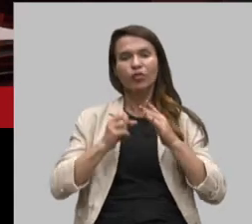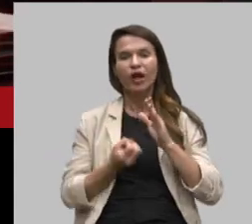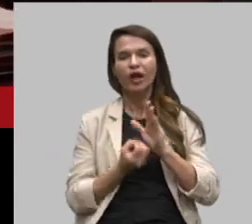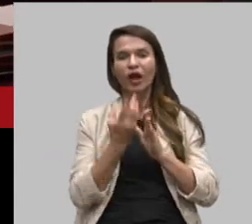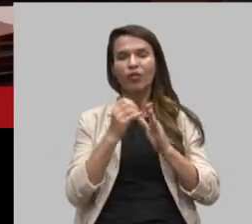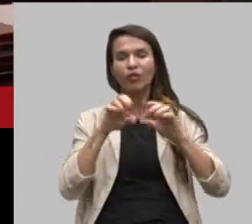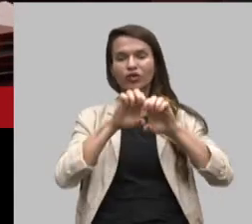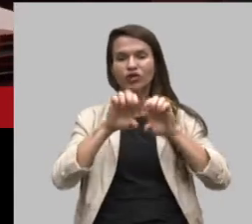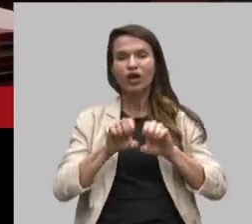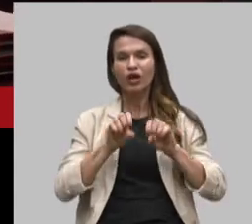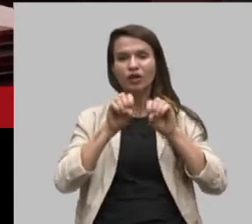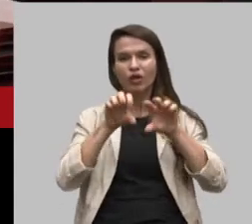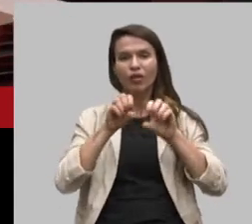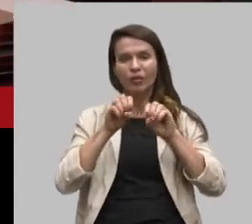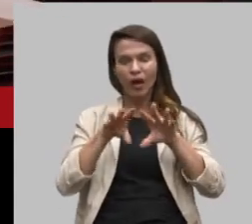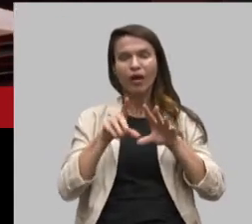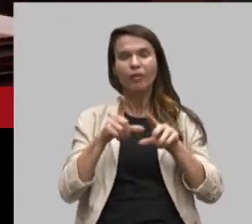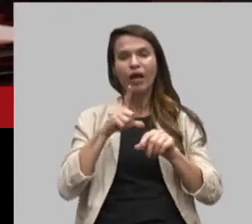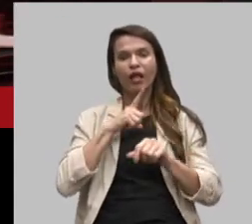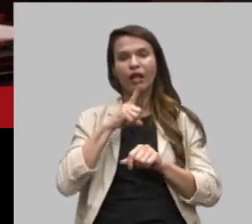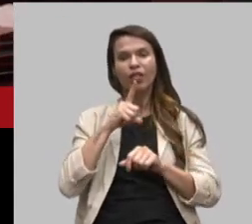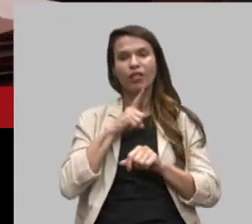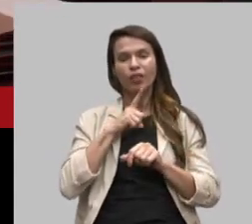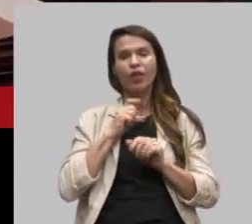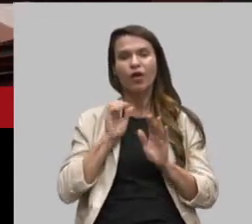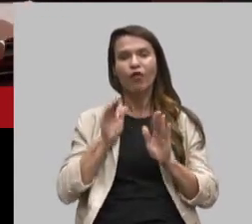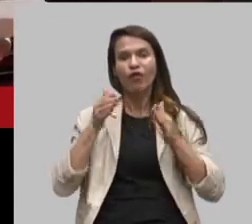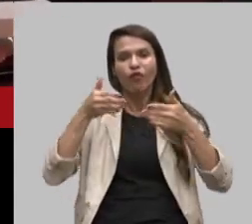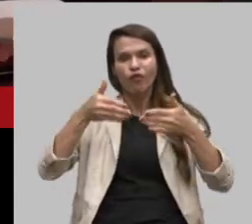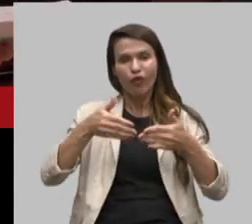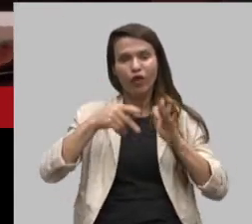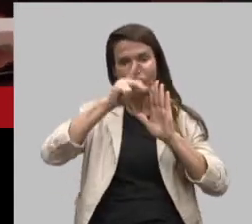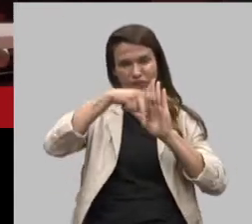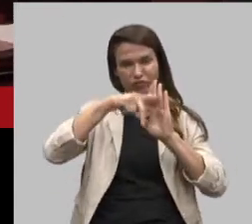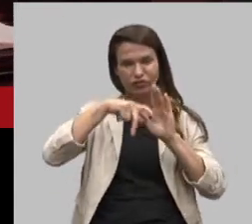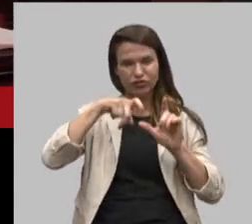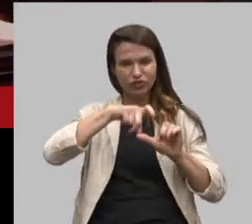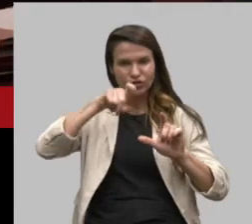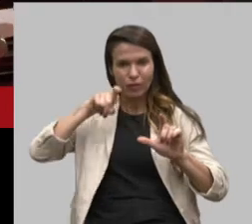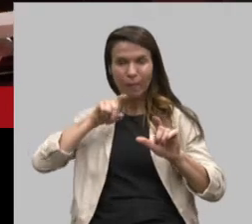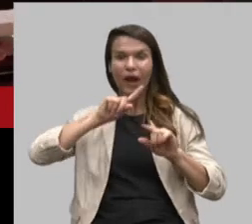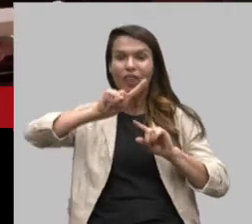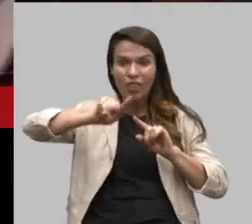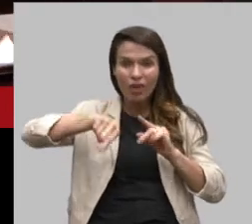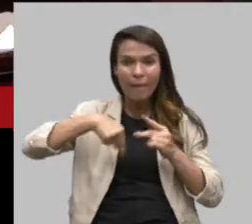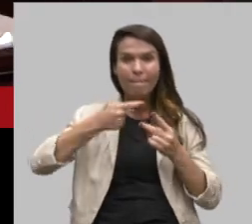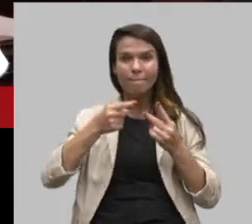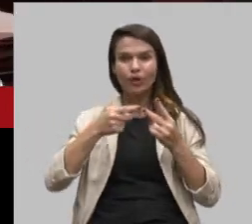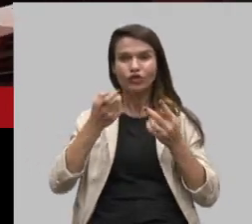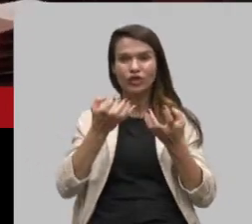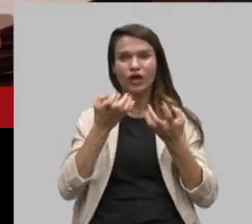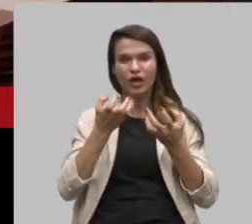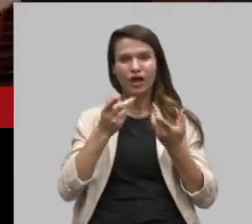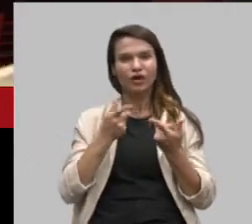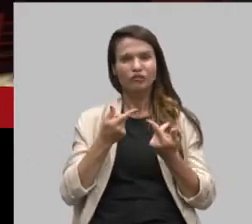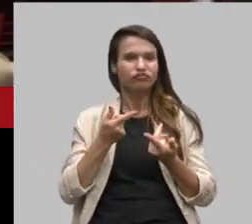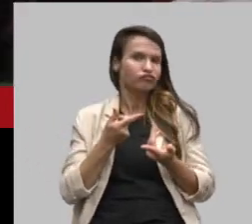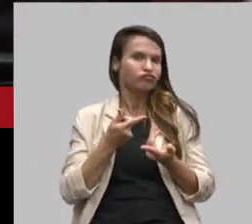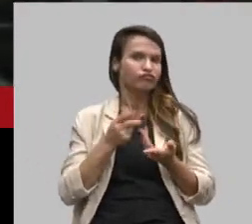Educacional para comportar esse projeto dissociado depois qu colocar o